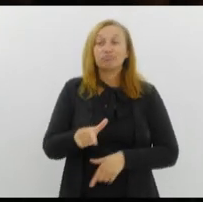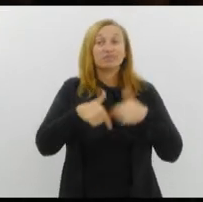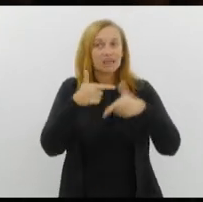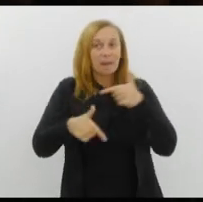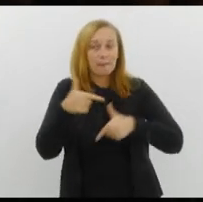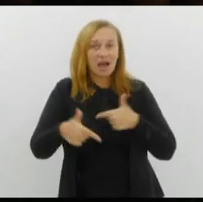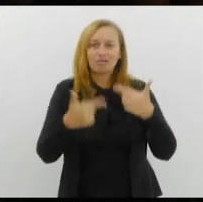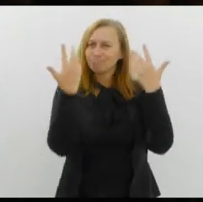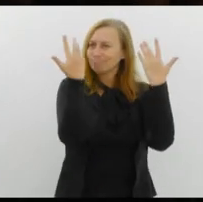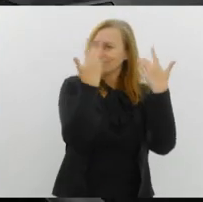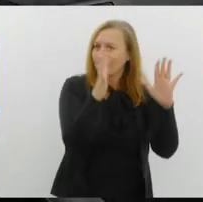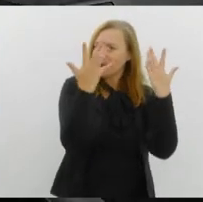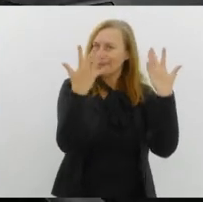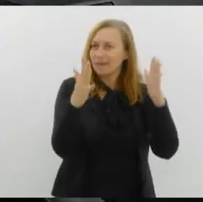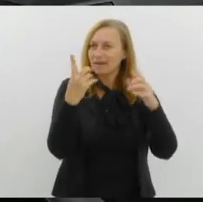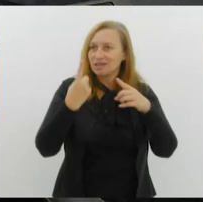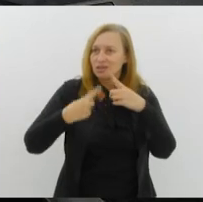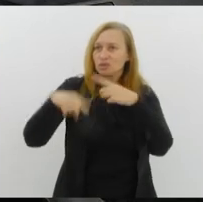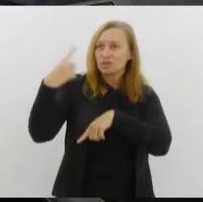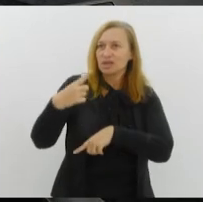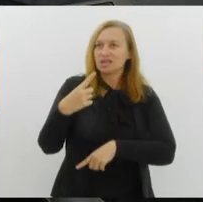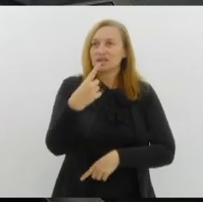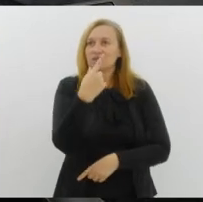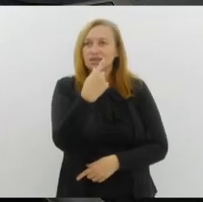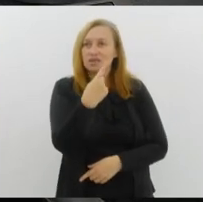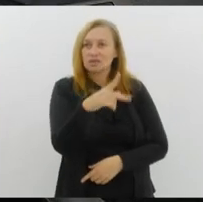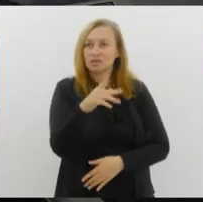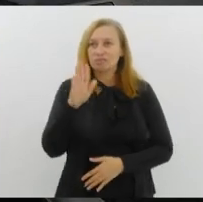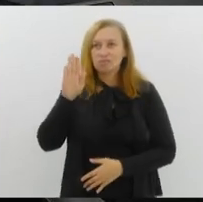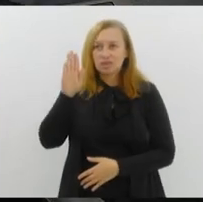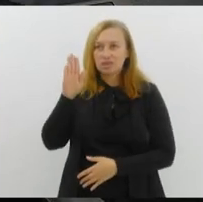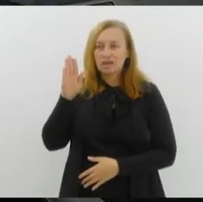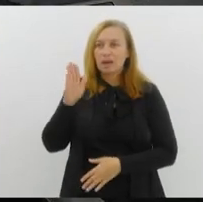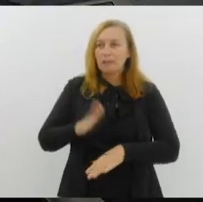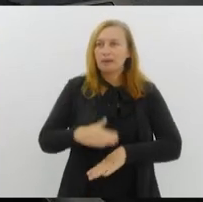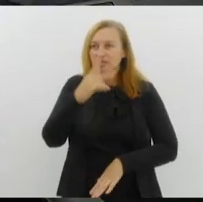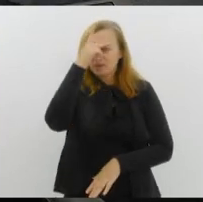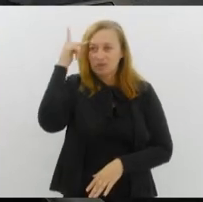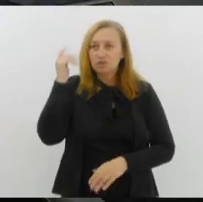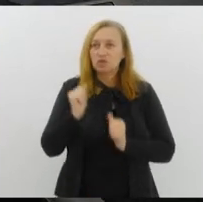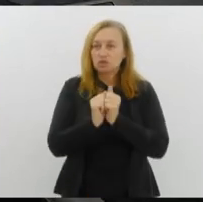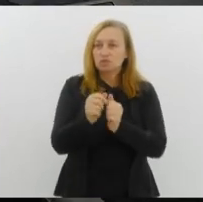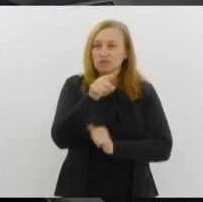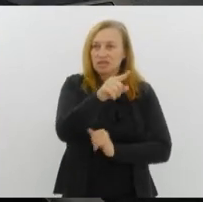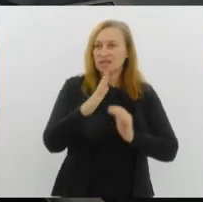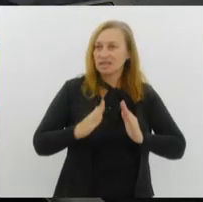Costenaro. Parabéns, muito sucesso na sua candidatura. Mais pessoas como você aqui nessa casa também para